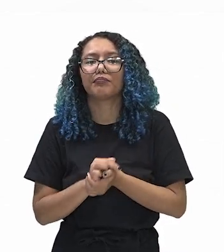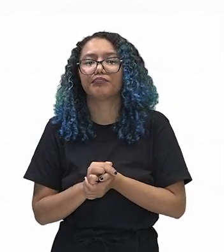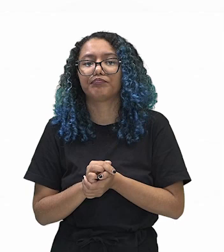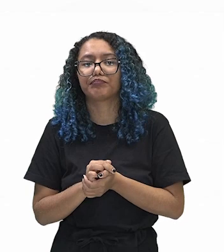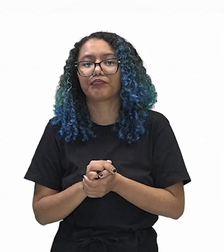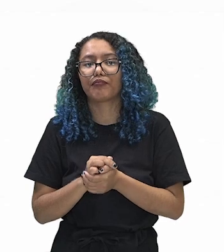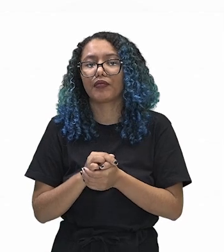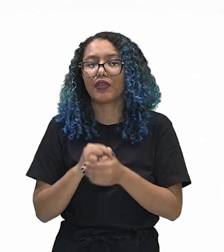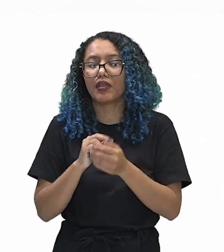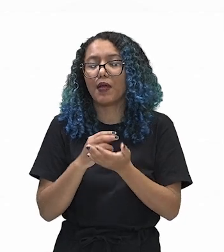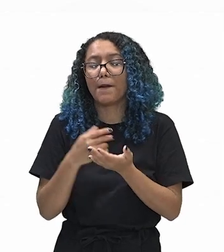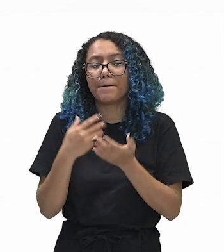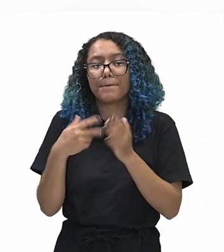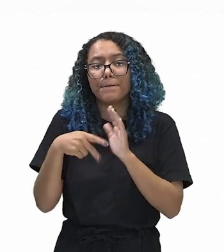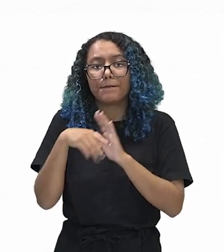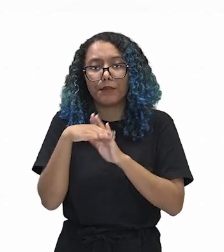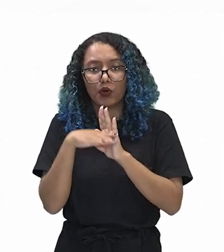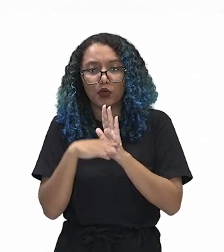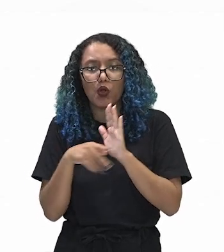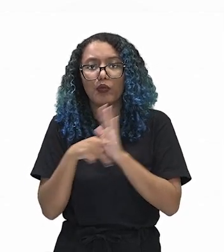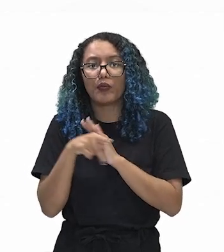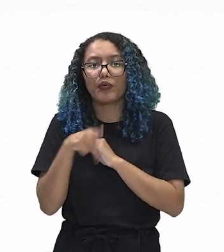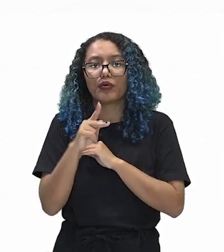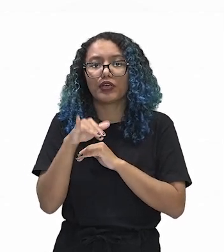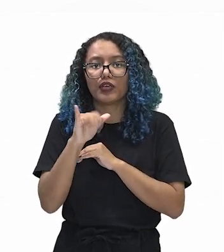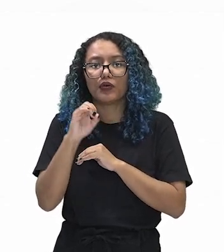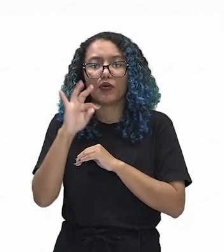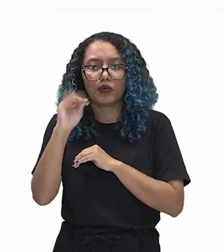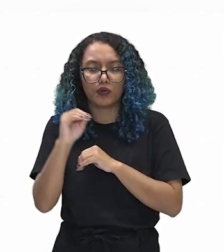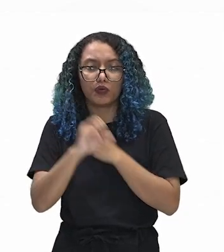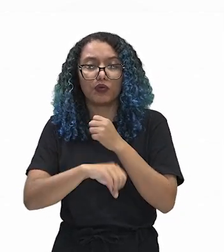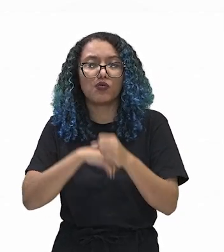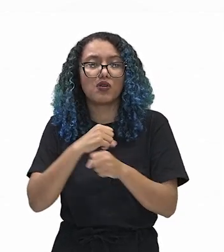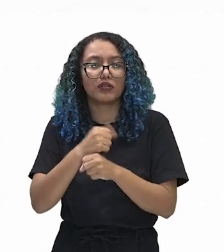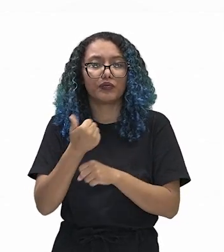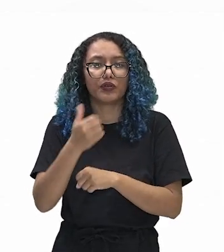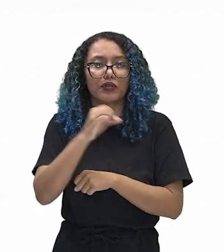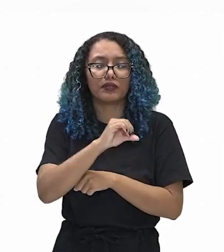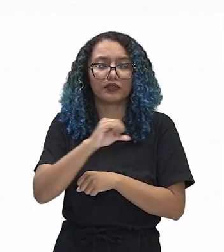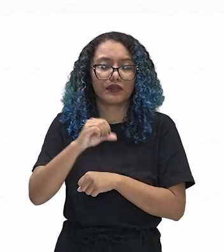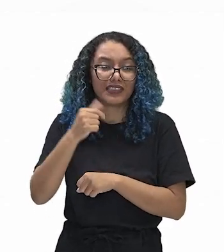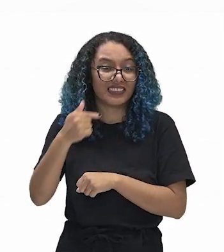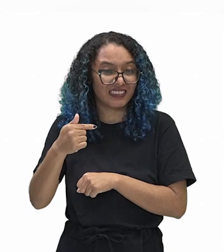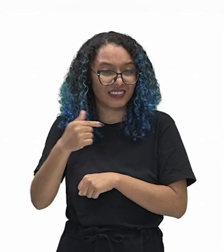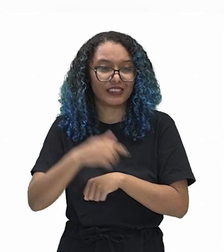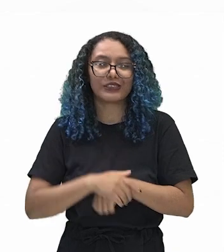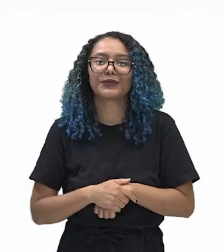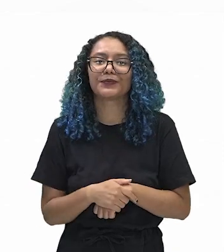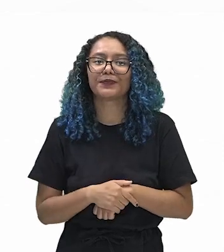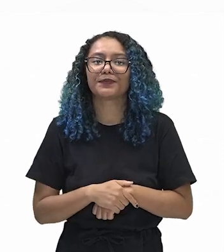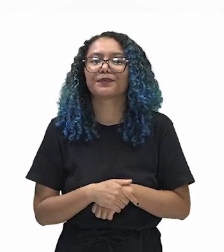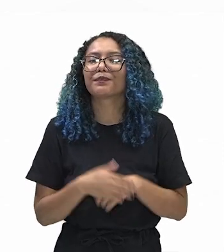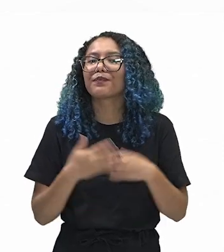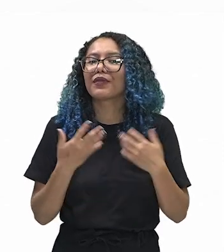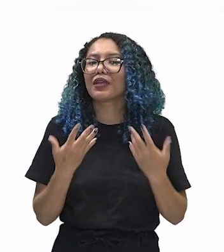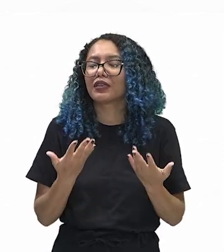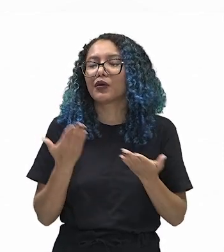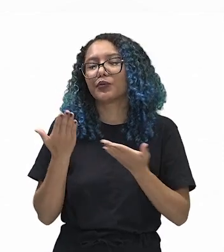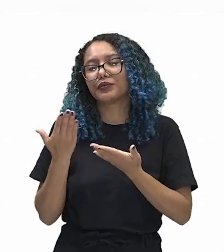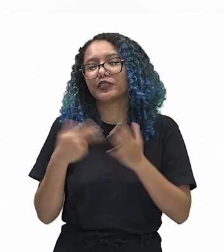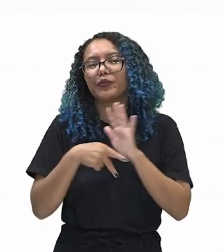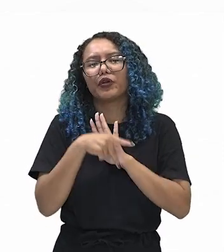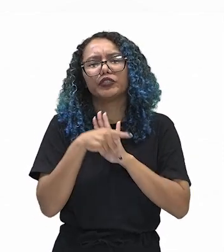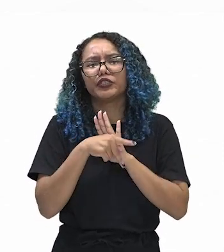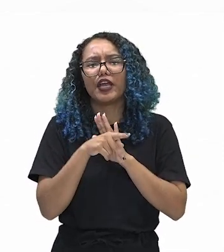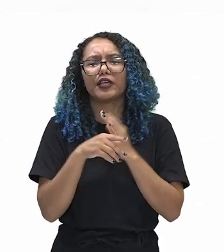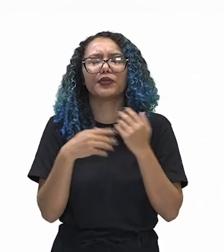tá? Em 1997, tudo bem? Esse crédito de carbono, ou esse protocolo de Quioto aí